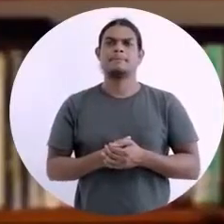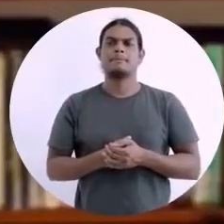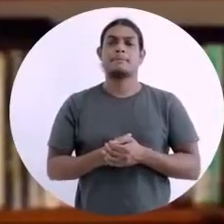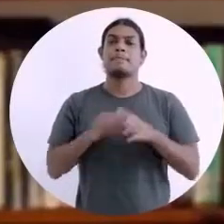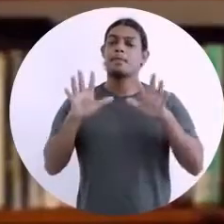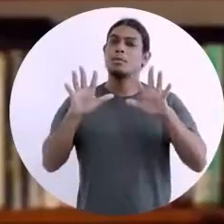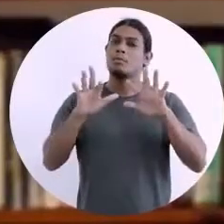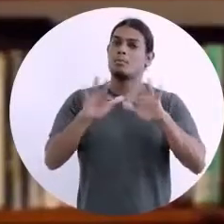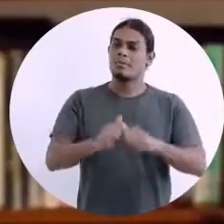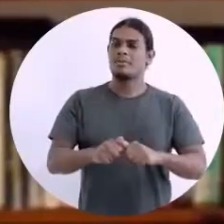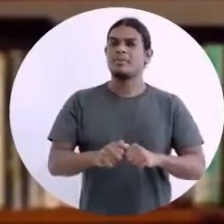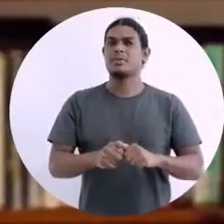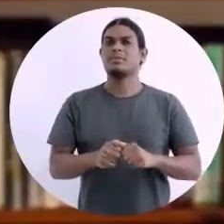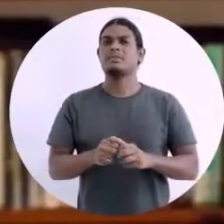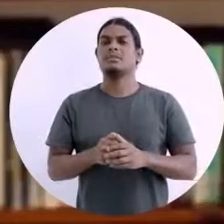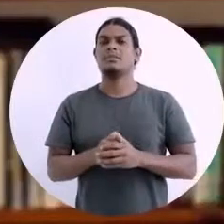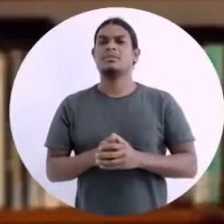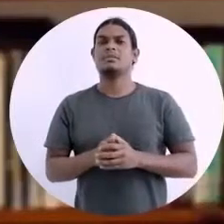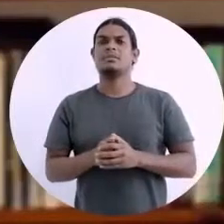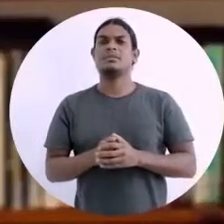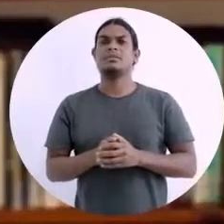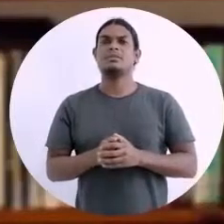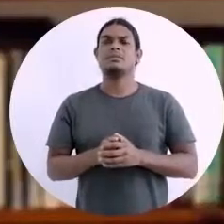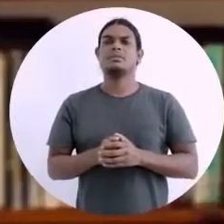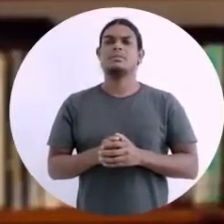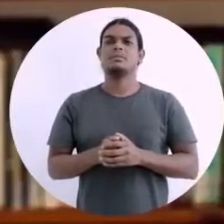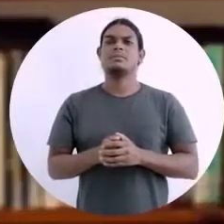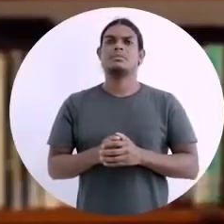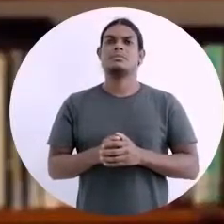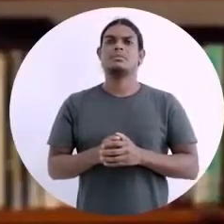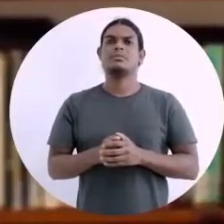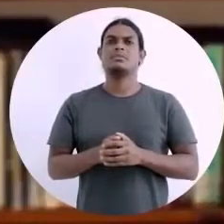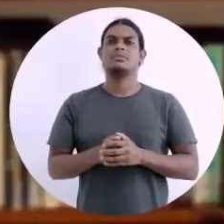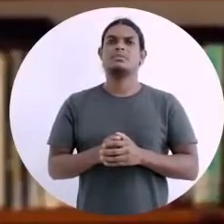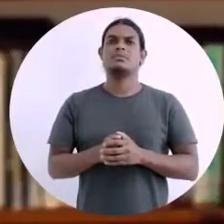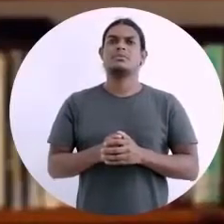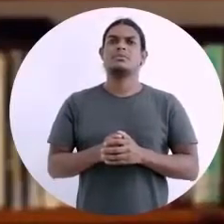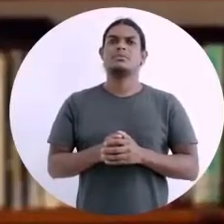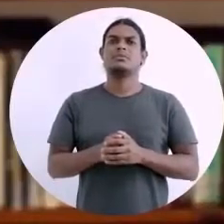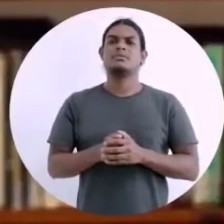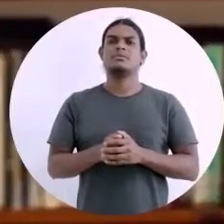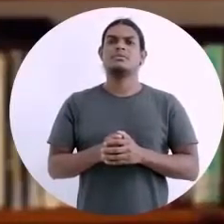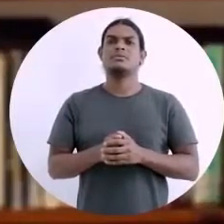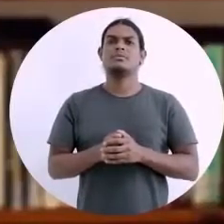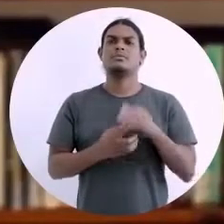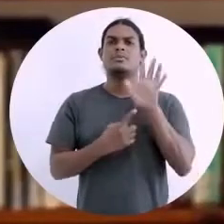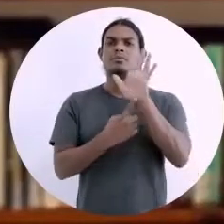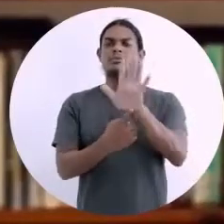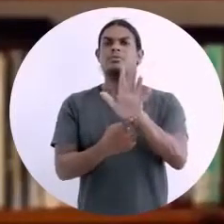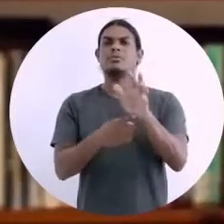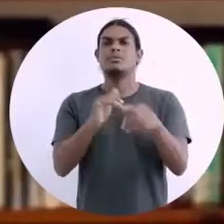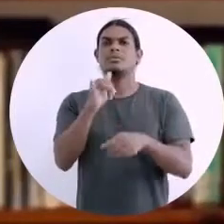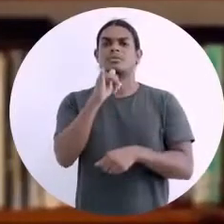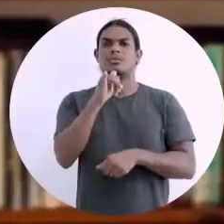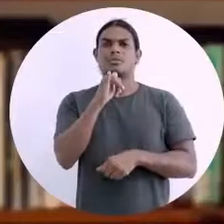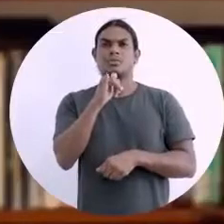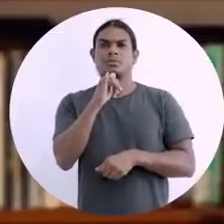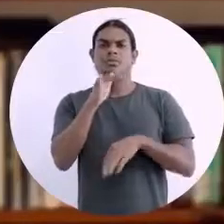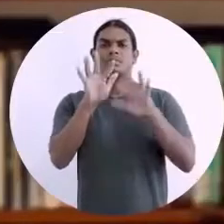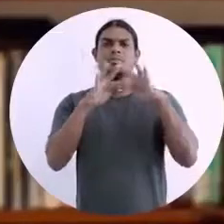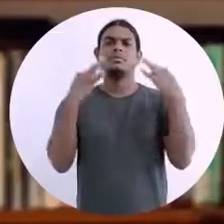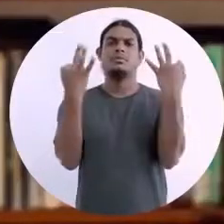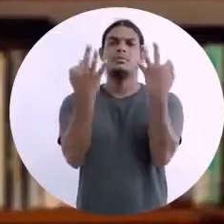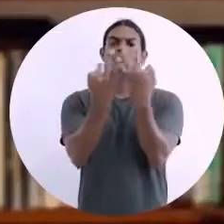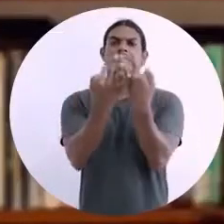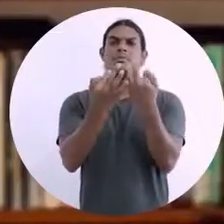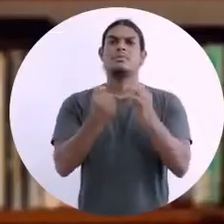Para finalizar, vamos ver também um exemplo de genealogia em família.